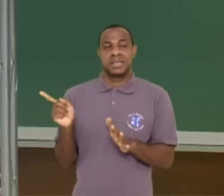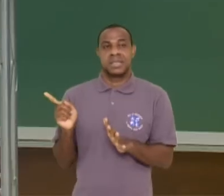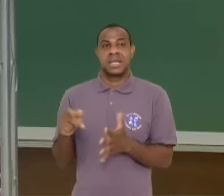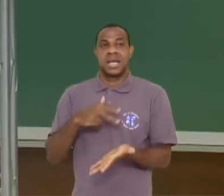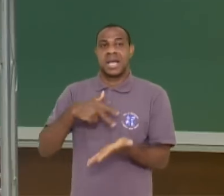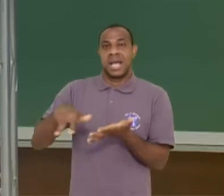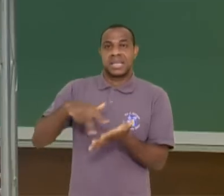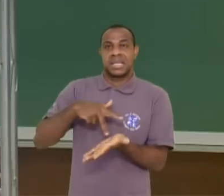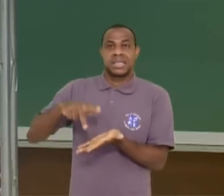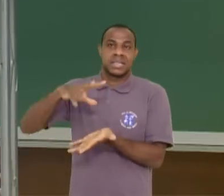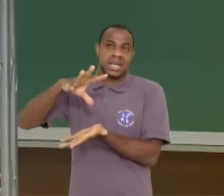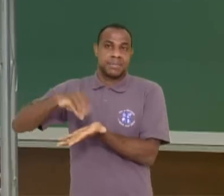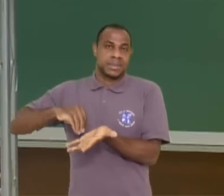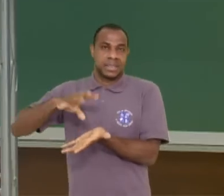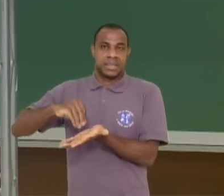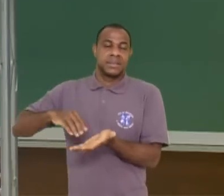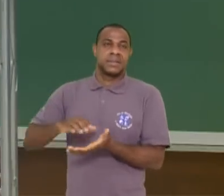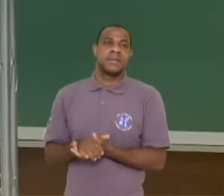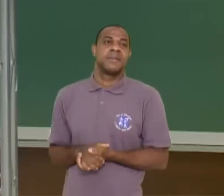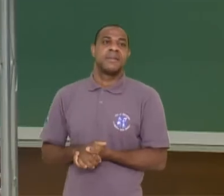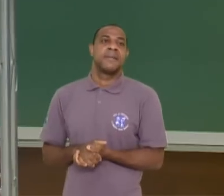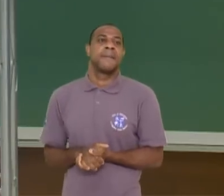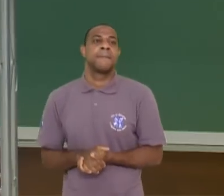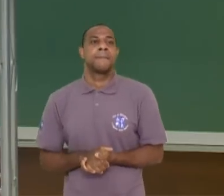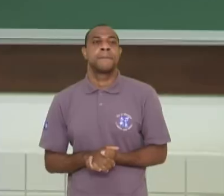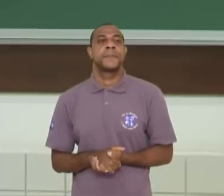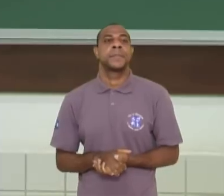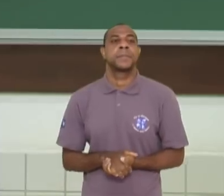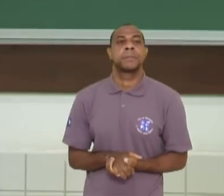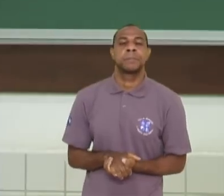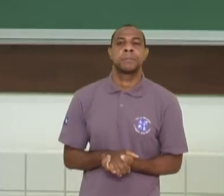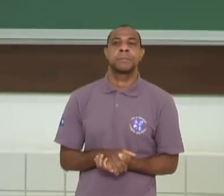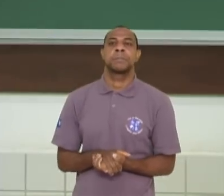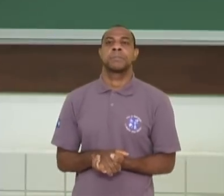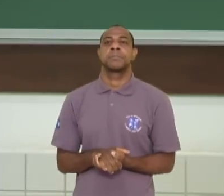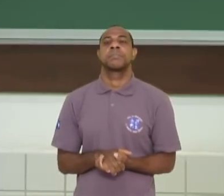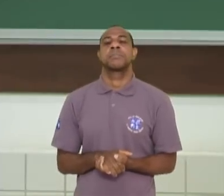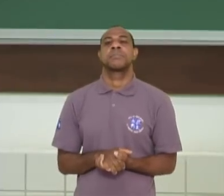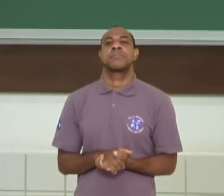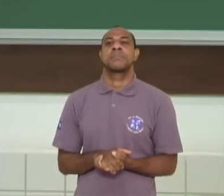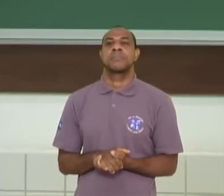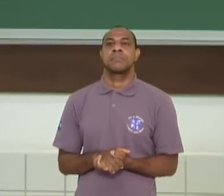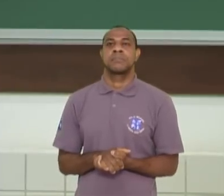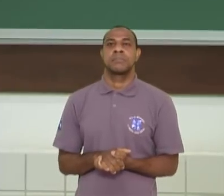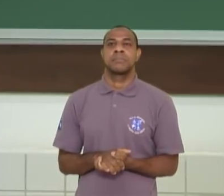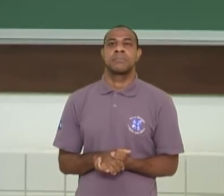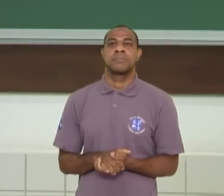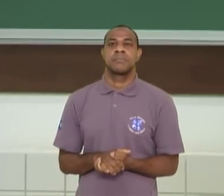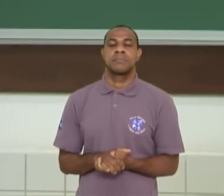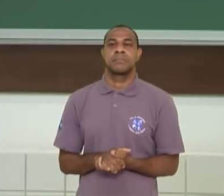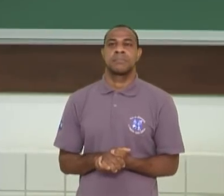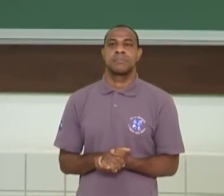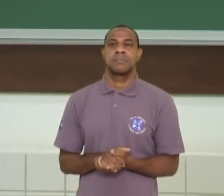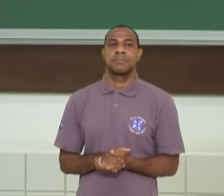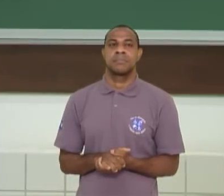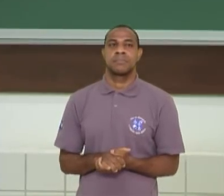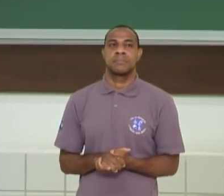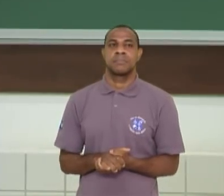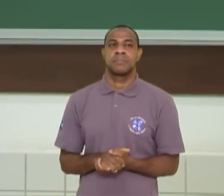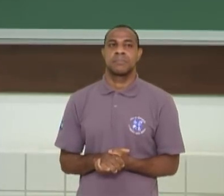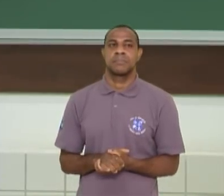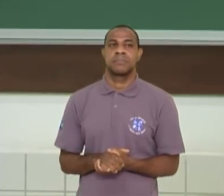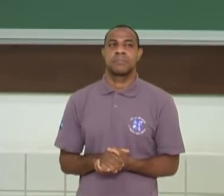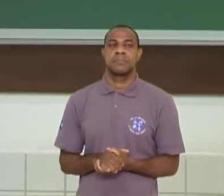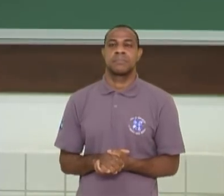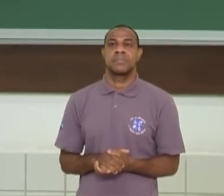bastante a realizar essa atividade. Então converse com o seu professor, converse com a sua professora para realizar essa atividade prática e estar desafiando um ao outro. Até mesmo